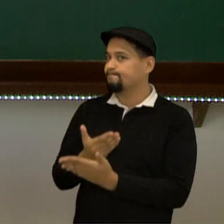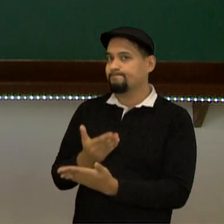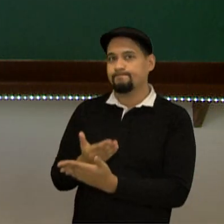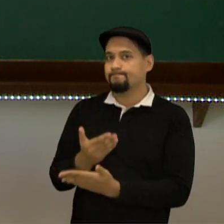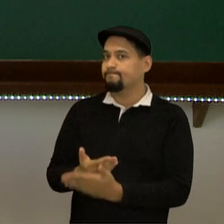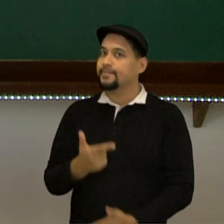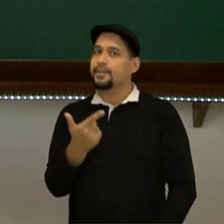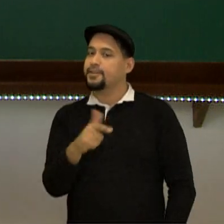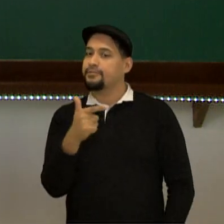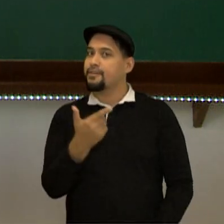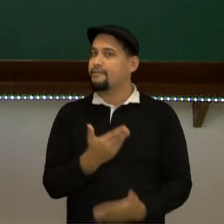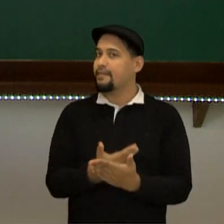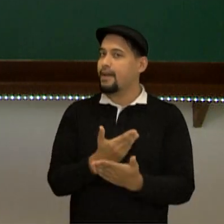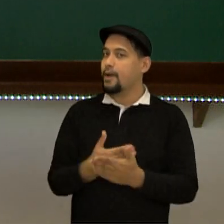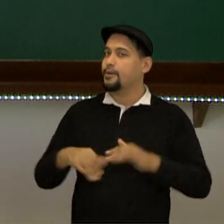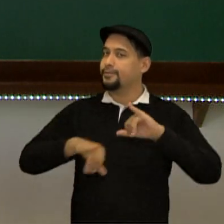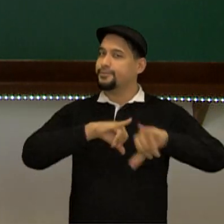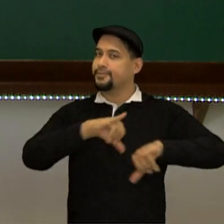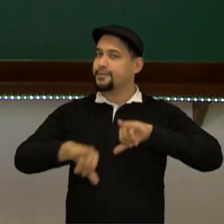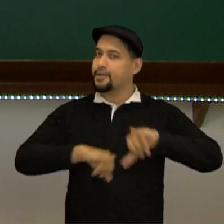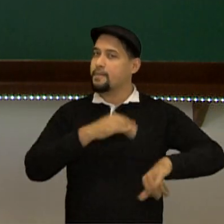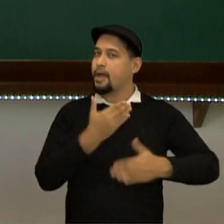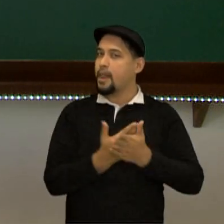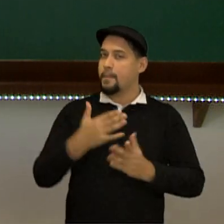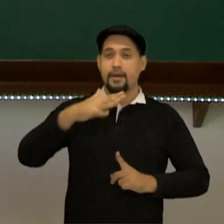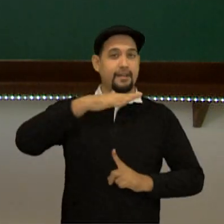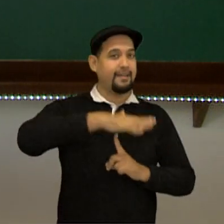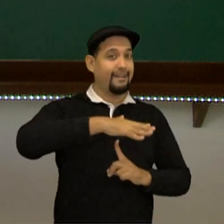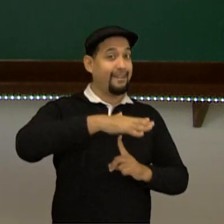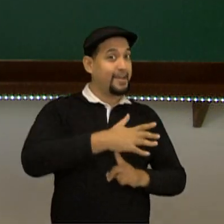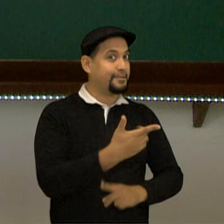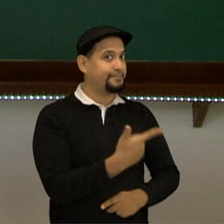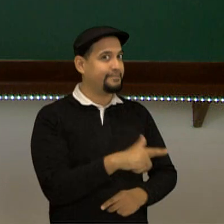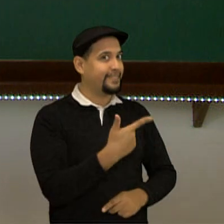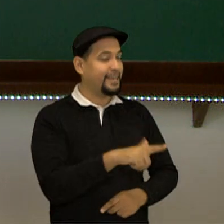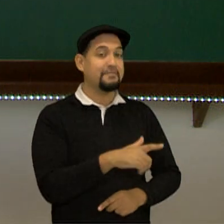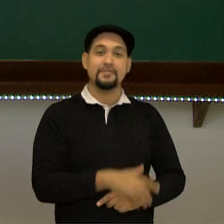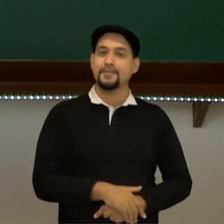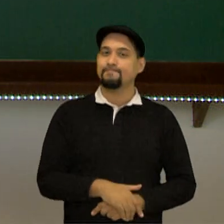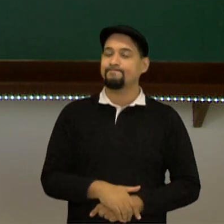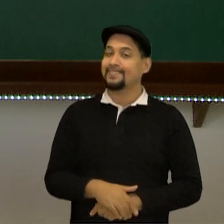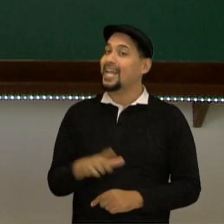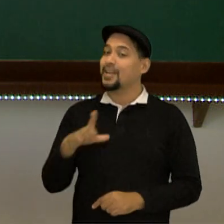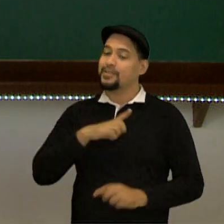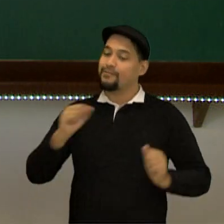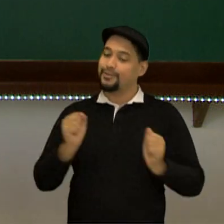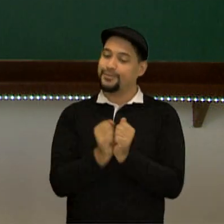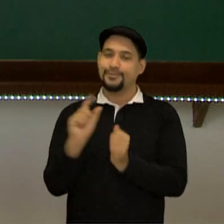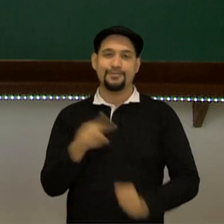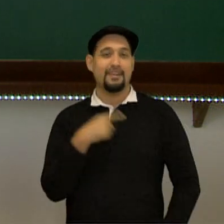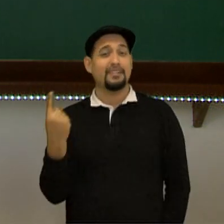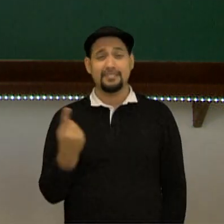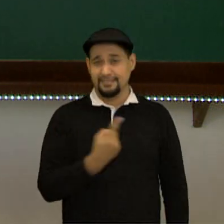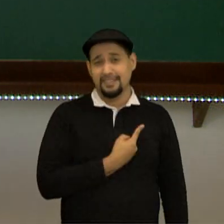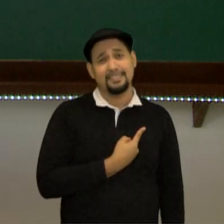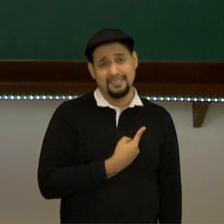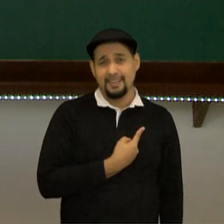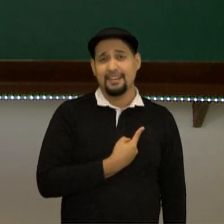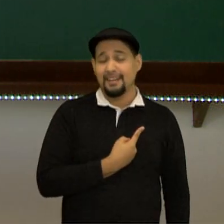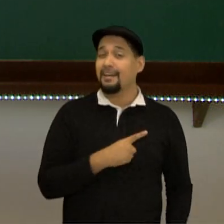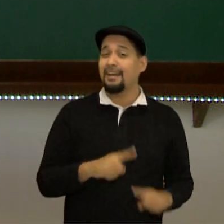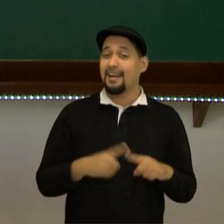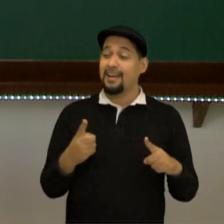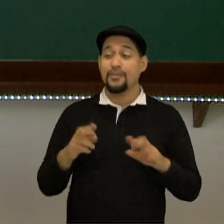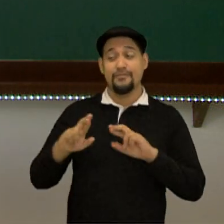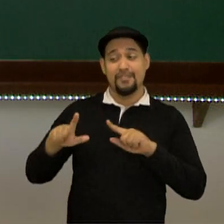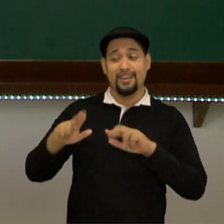não teve as aulas de Química da Aulas Paraná, não esteve aqui conosco, evidentemente, a